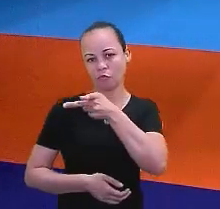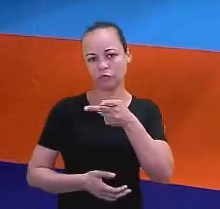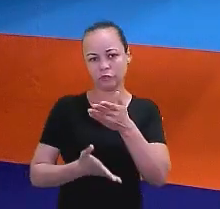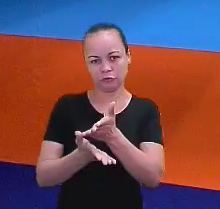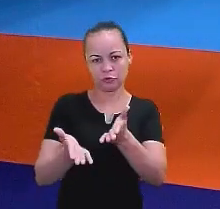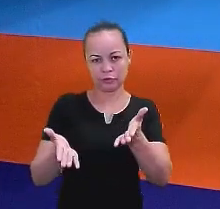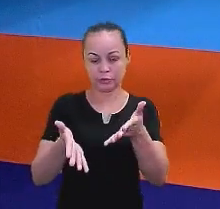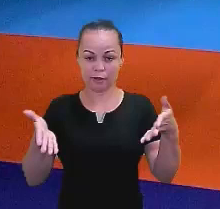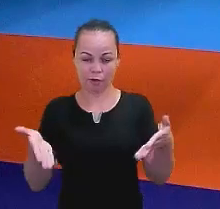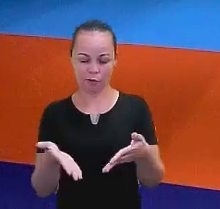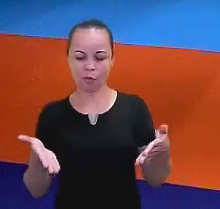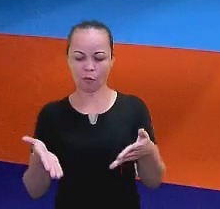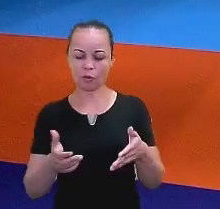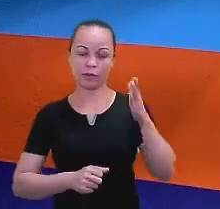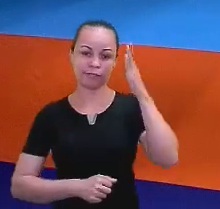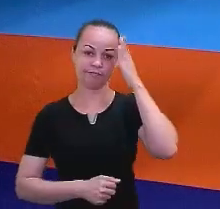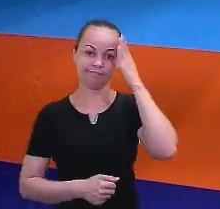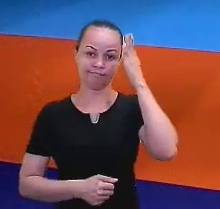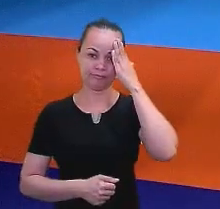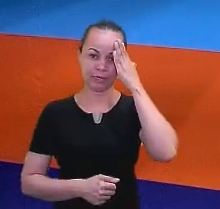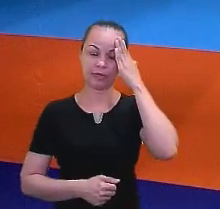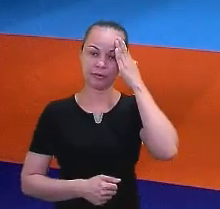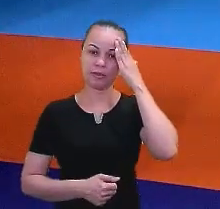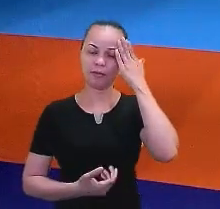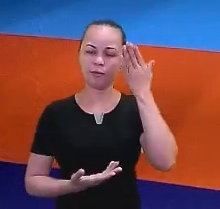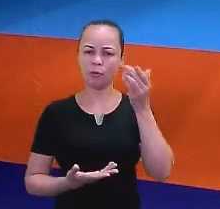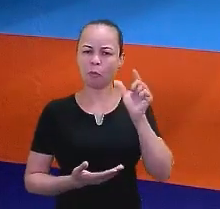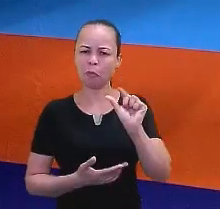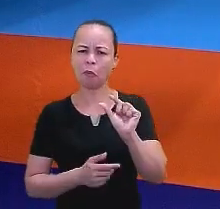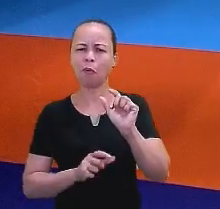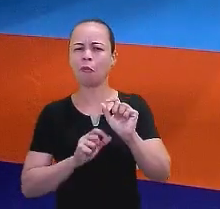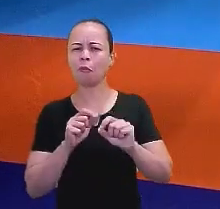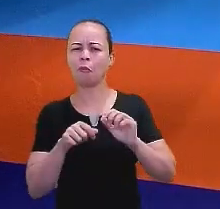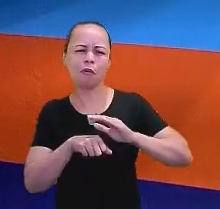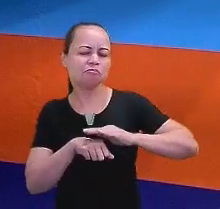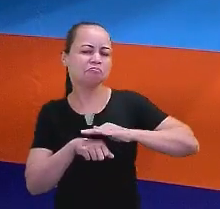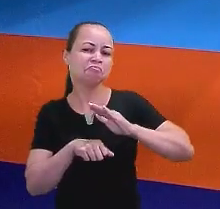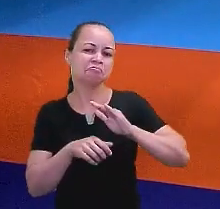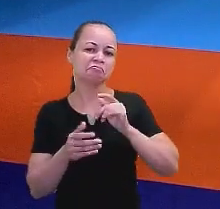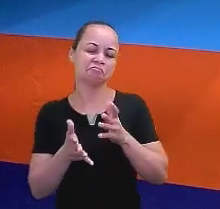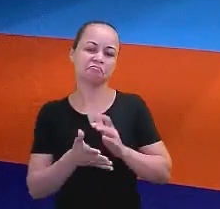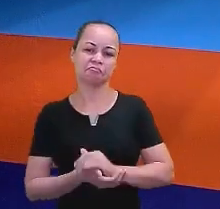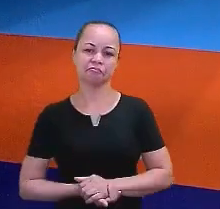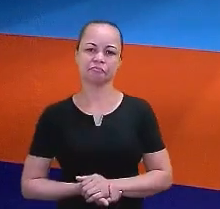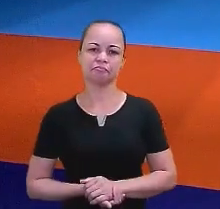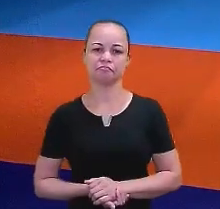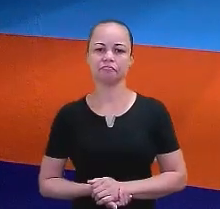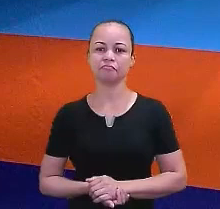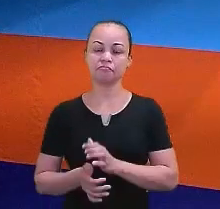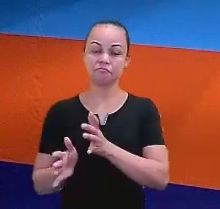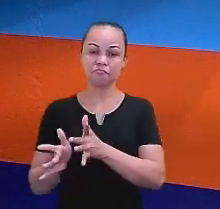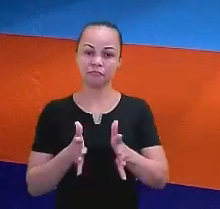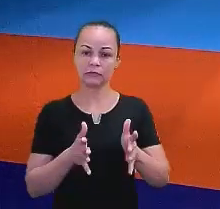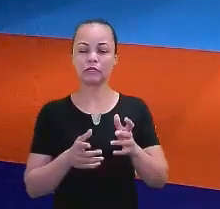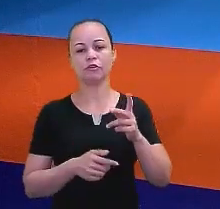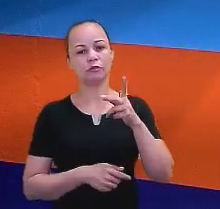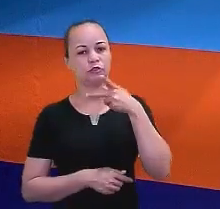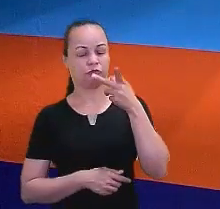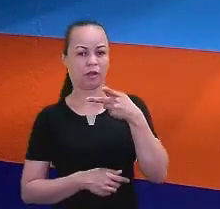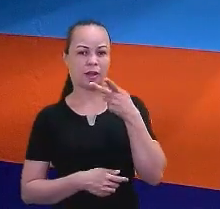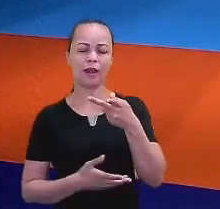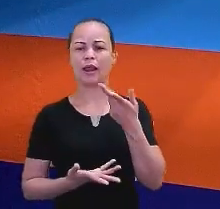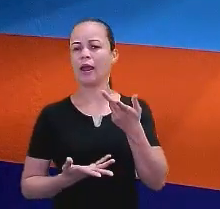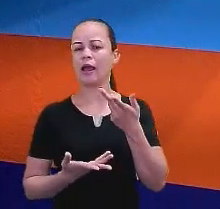agora para entender um pouquinho mais, já que, dado o tempo, nós vamos falar de maneira